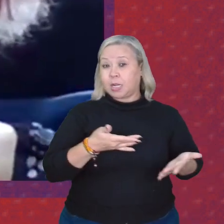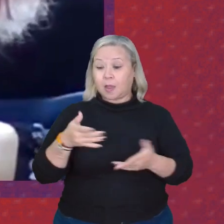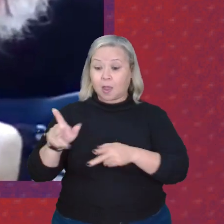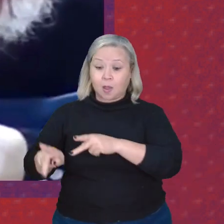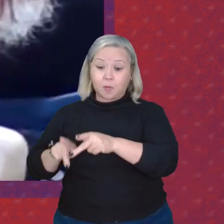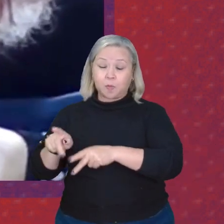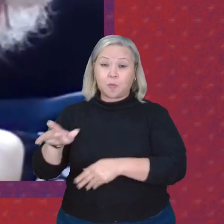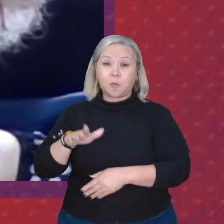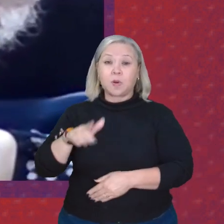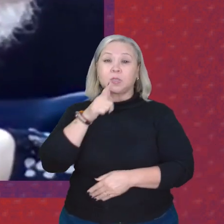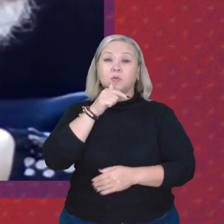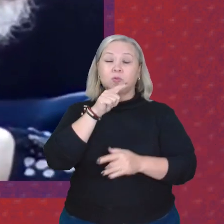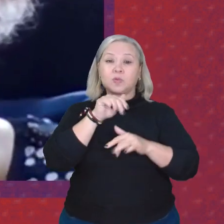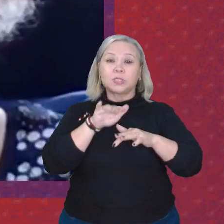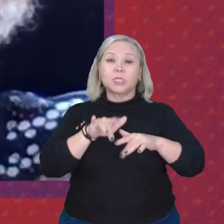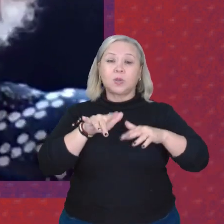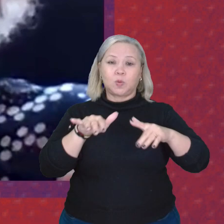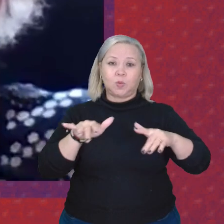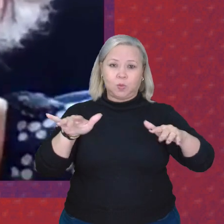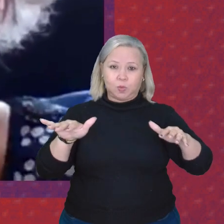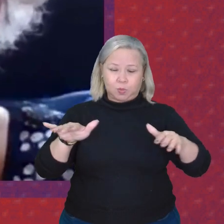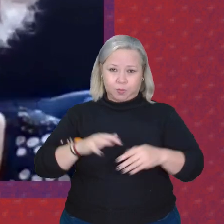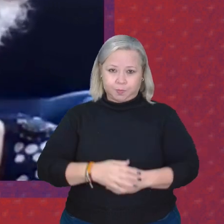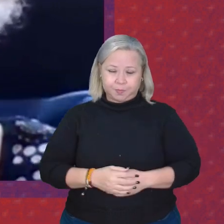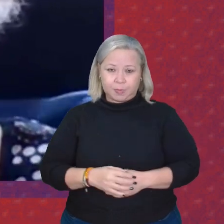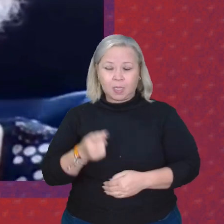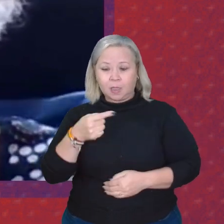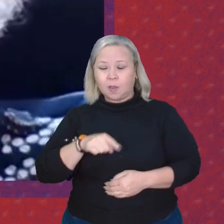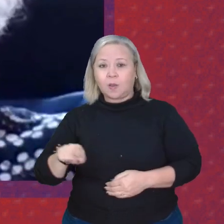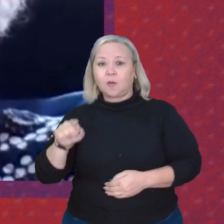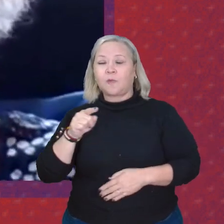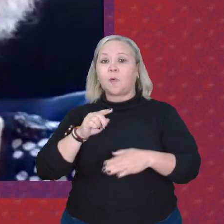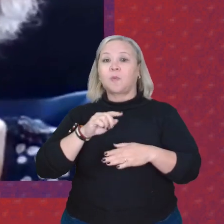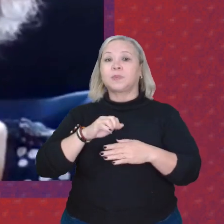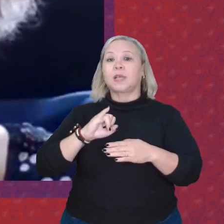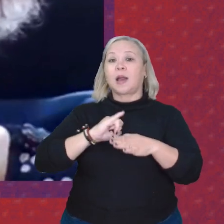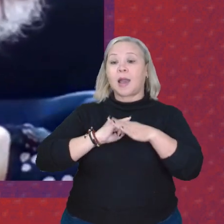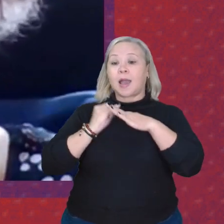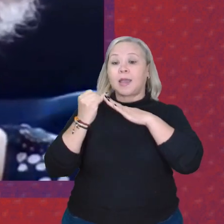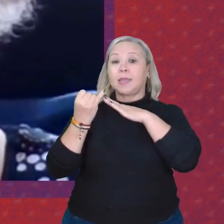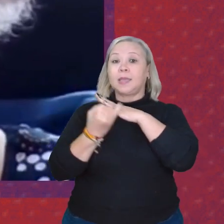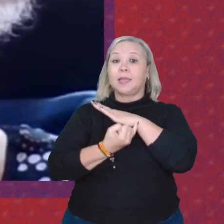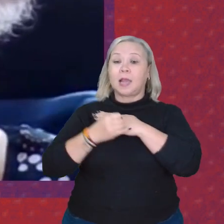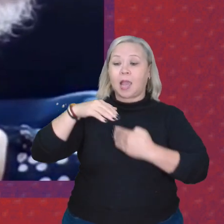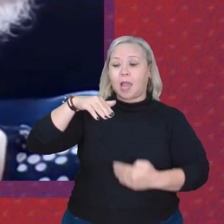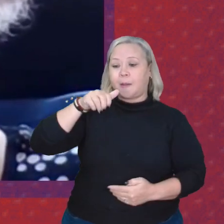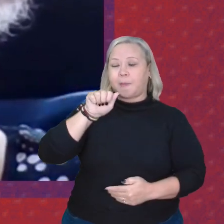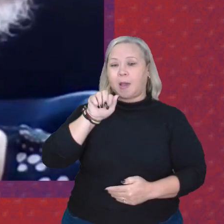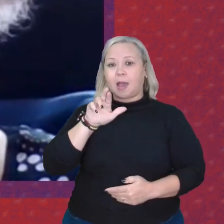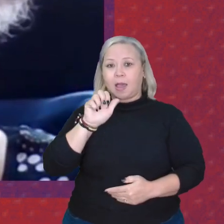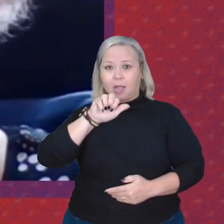populações ribeirinhas. Nós fomos à Ilha do Marajó, esse serviço.